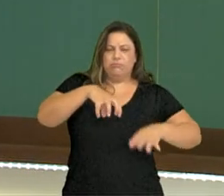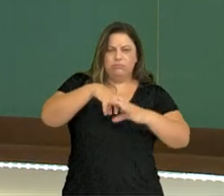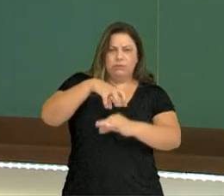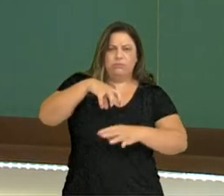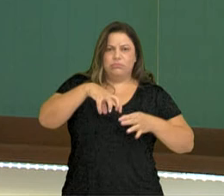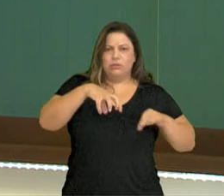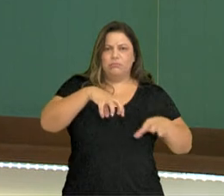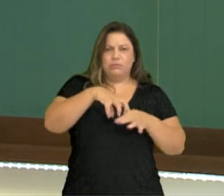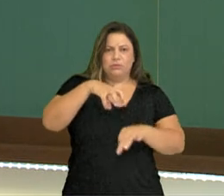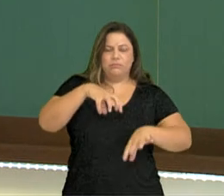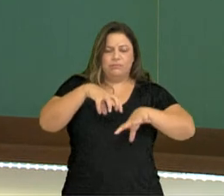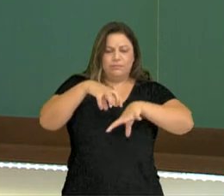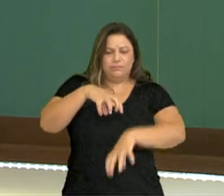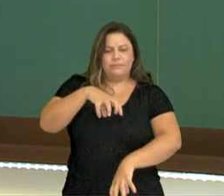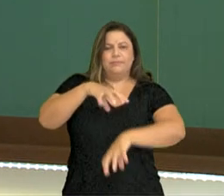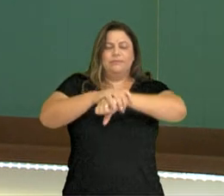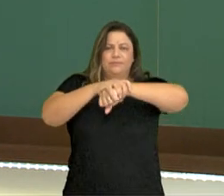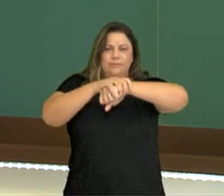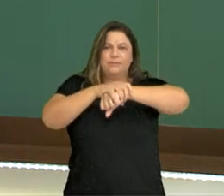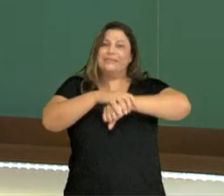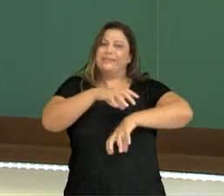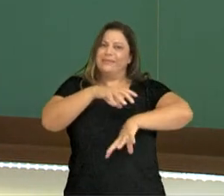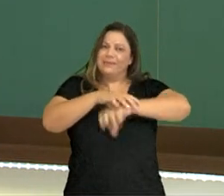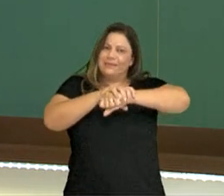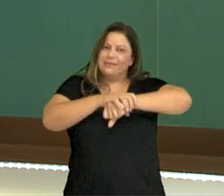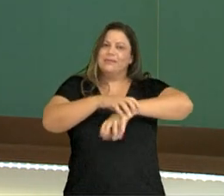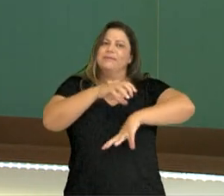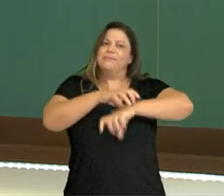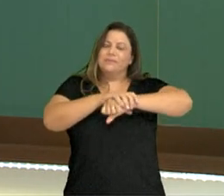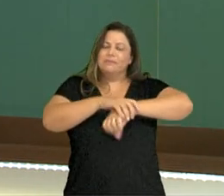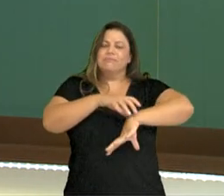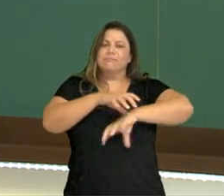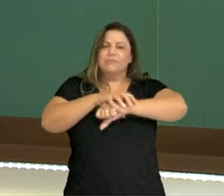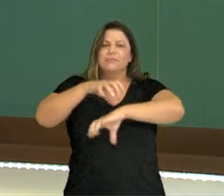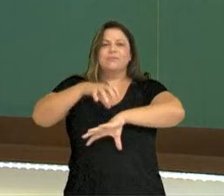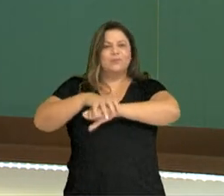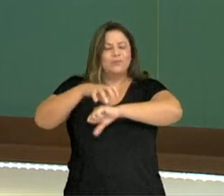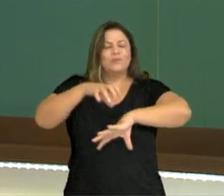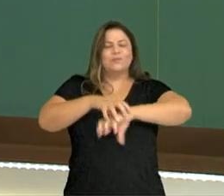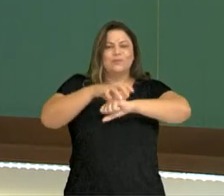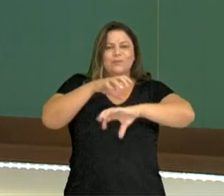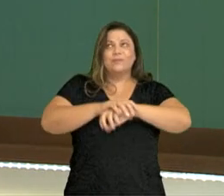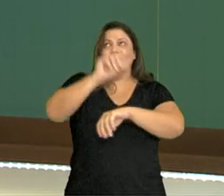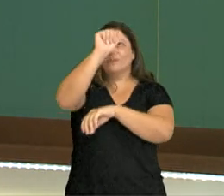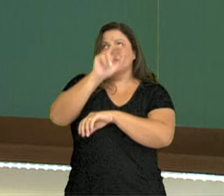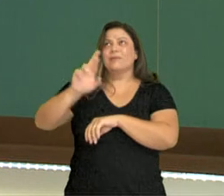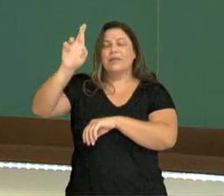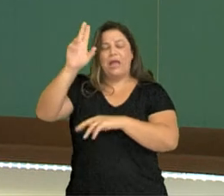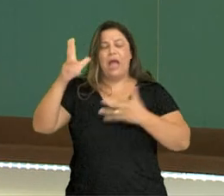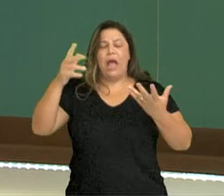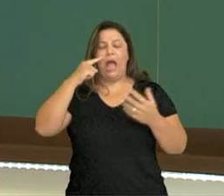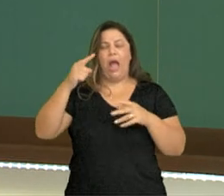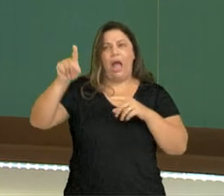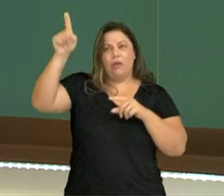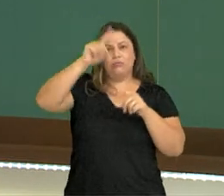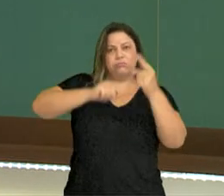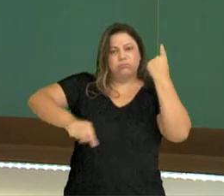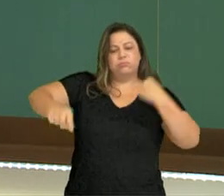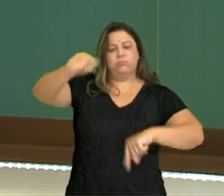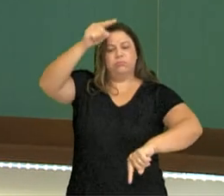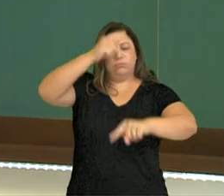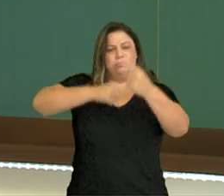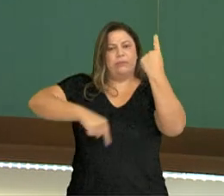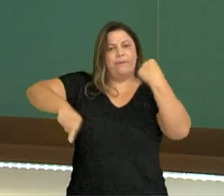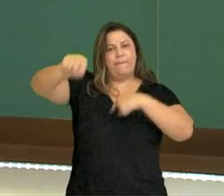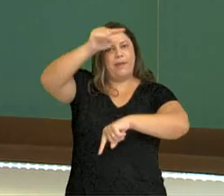onde elas fazem a fixação desse nitrogênio. Então, elas conseguem absorver o nitrogênio que está no ar, né? Passa então para essas plantas e